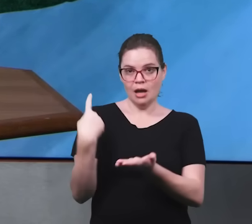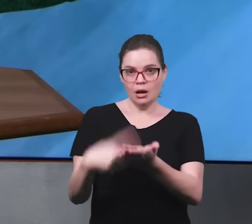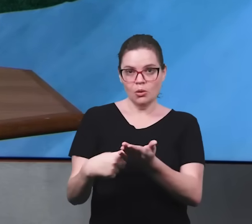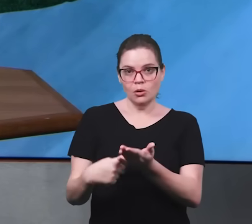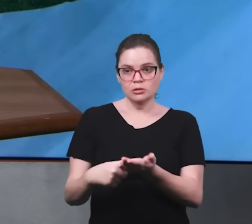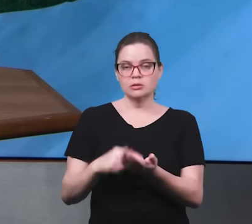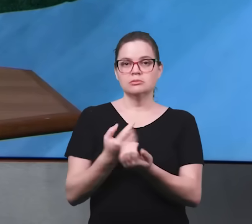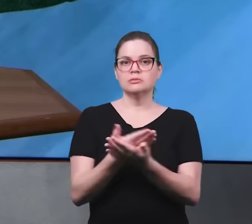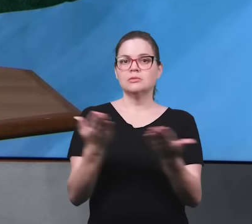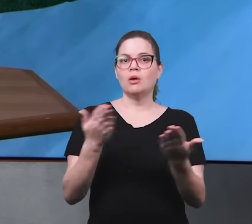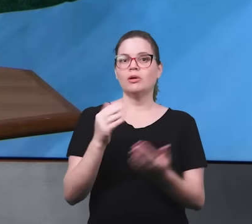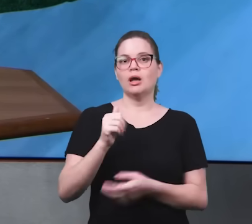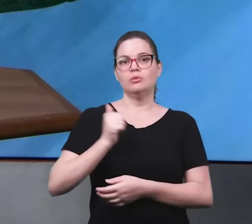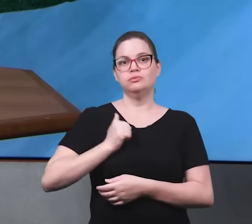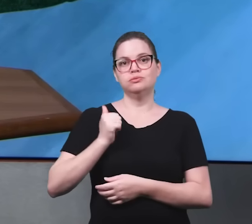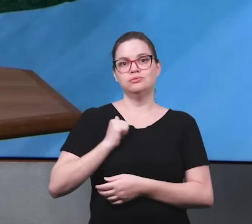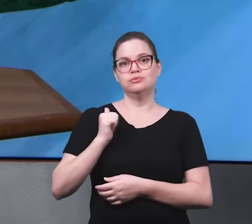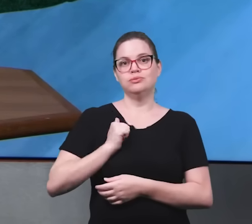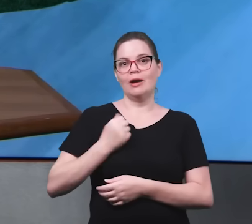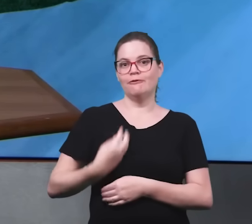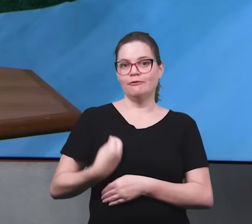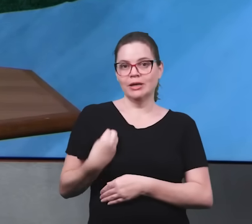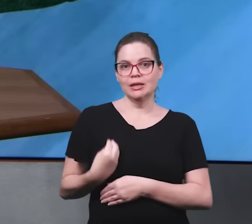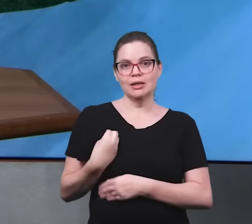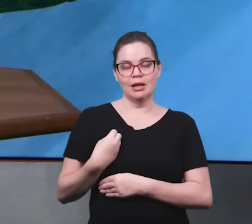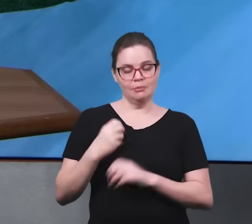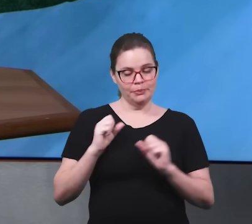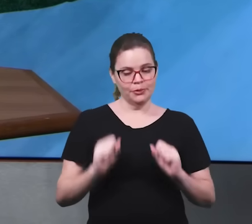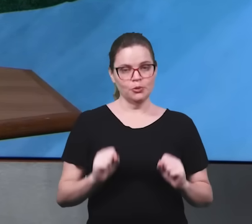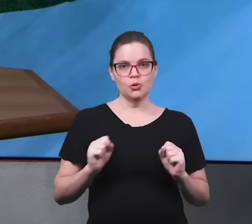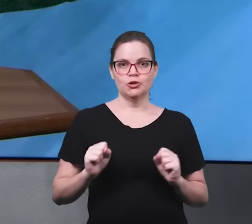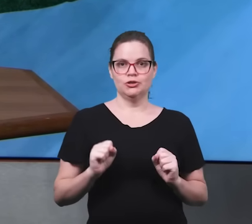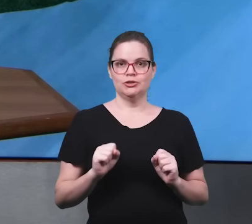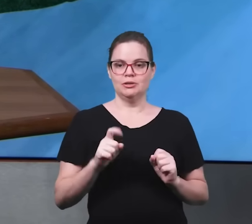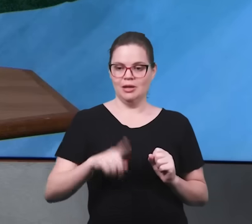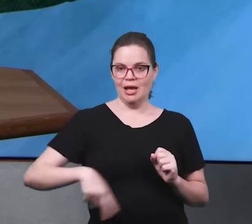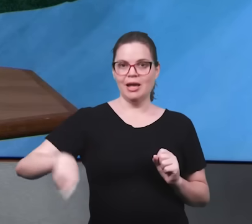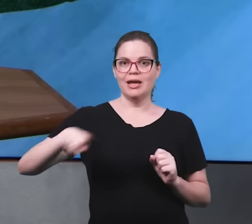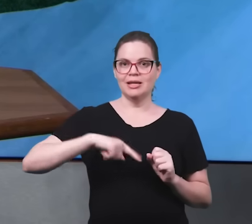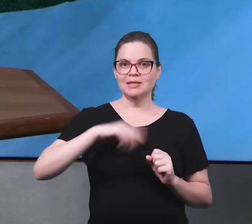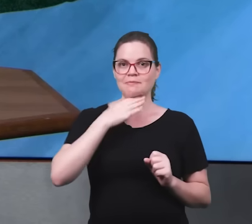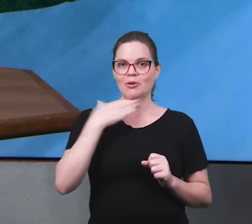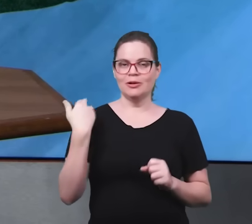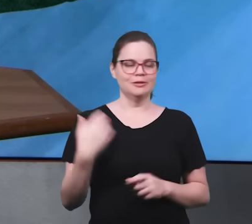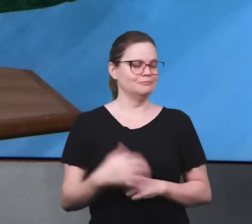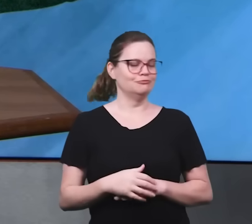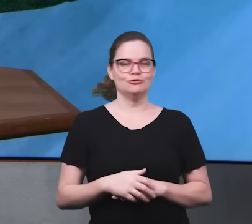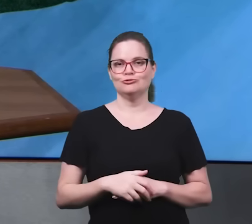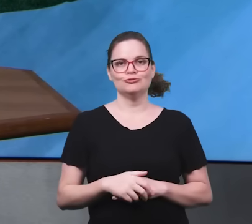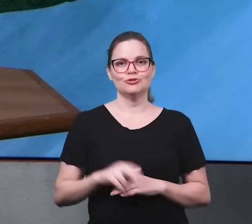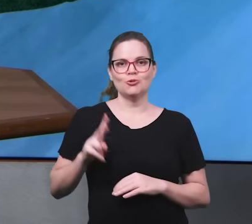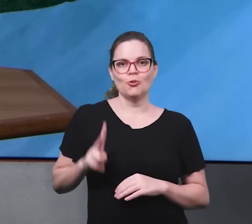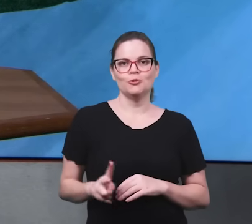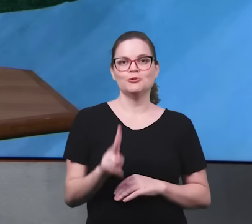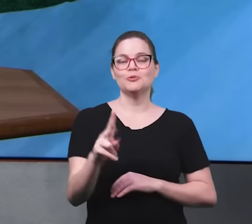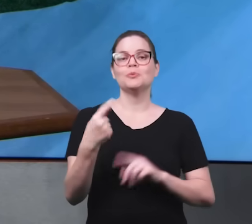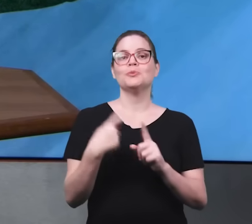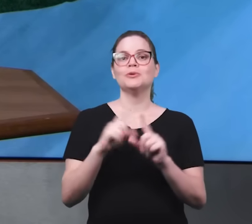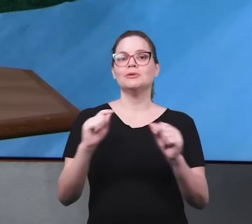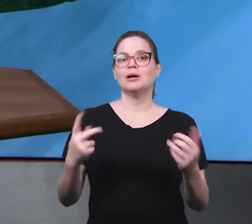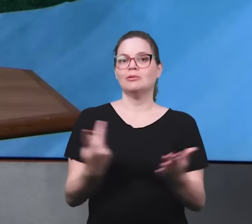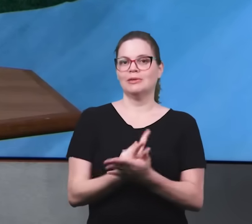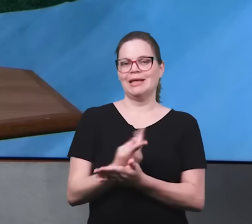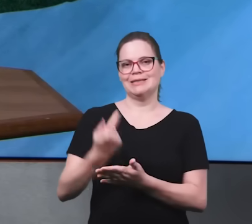a eles. E eles não pereceram na caminhada do povo, porque se